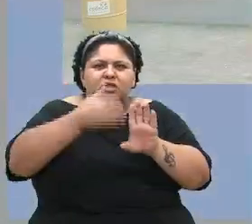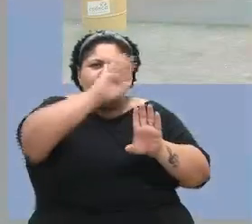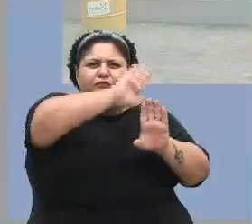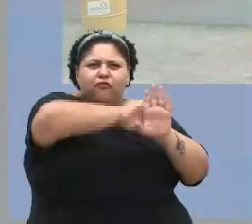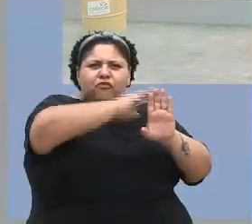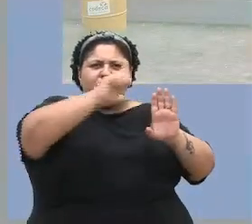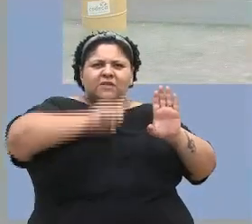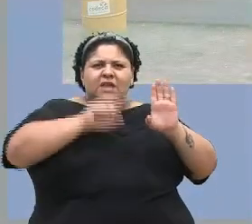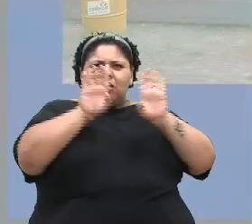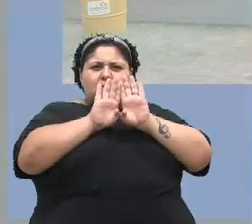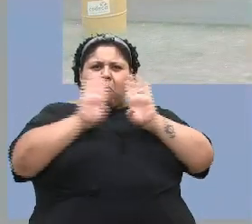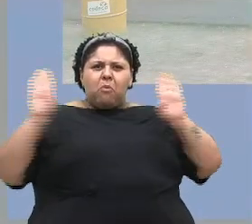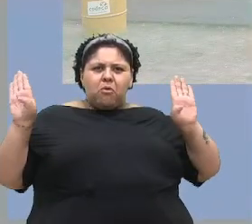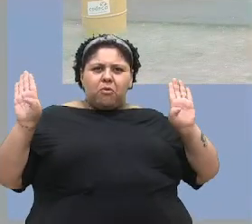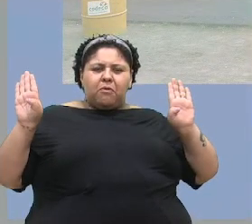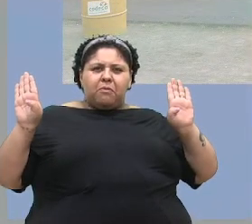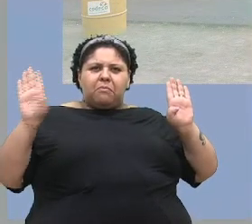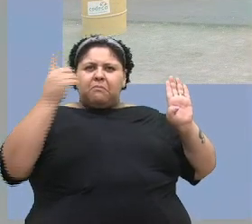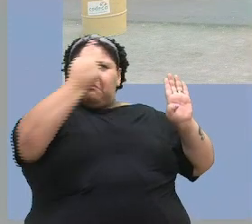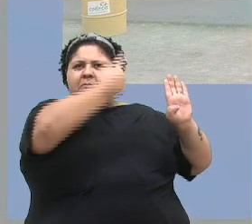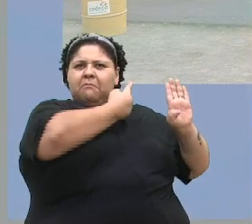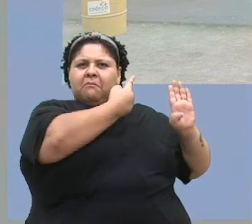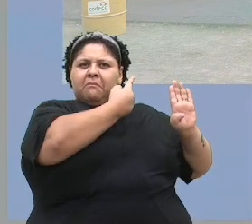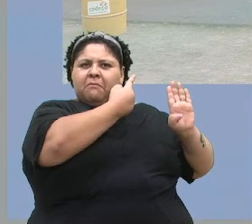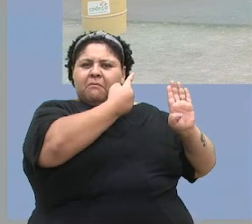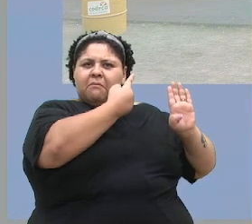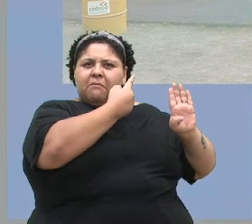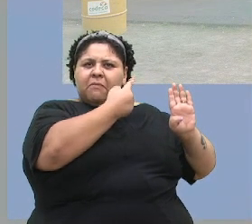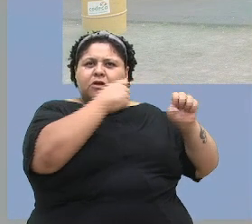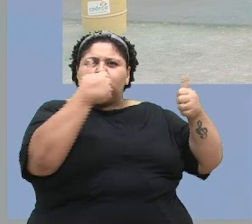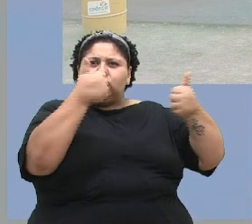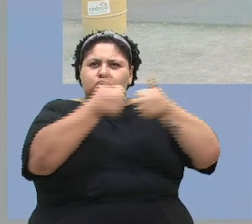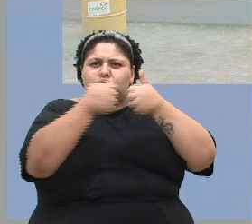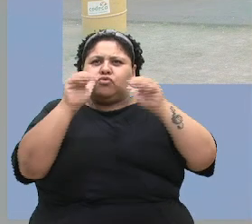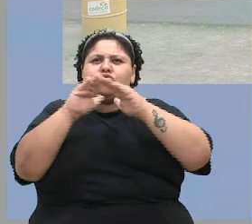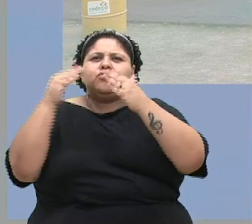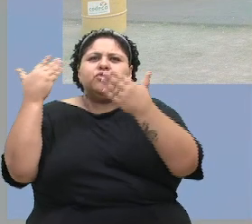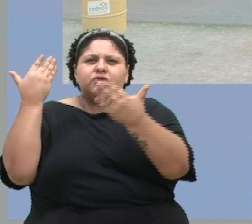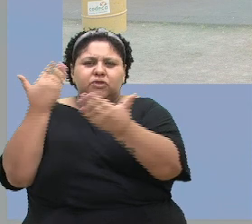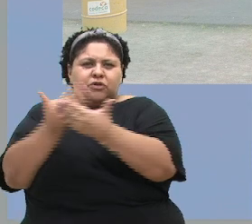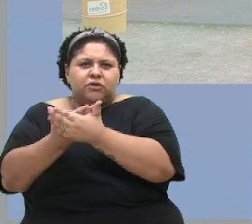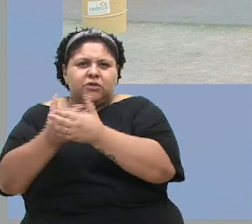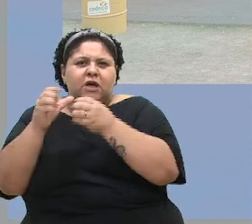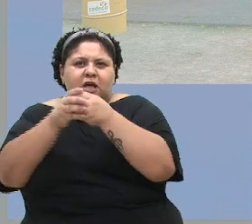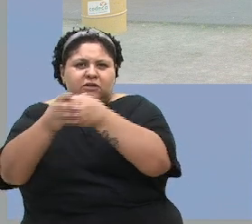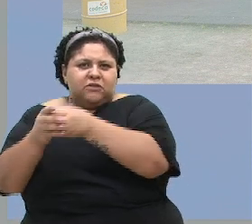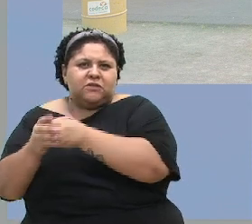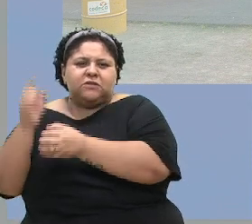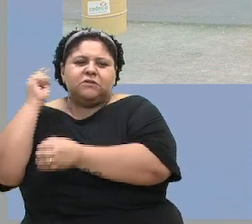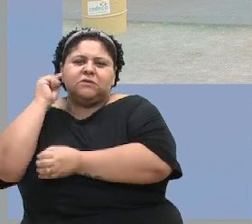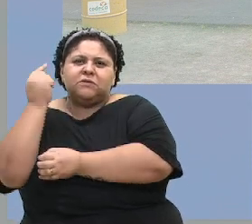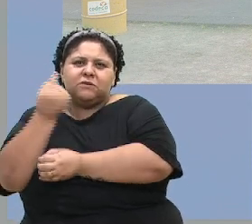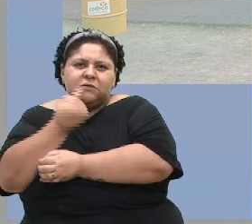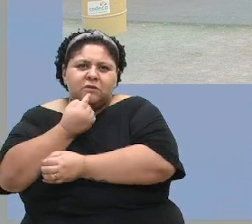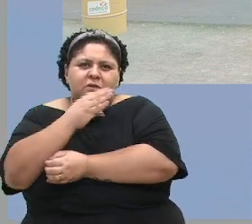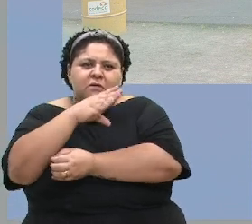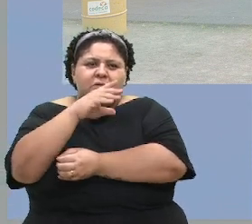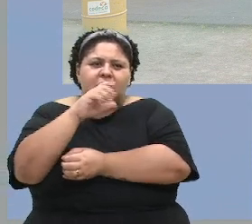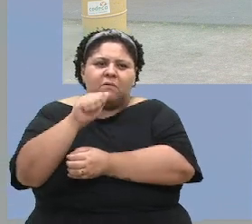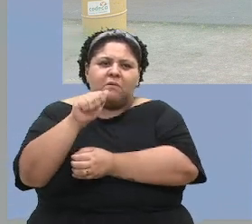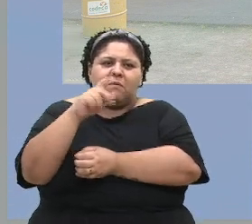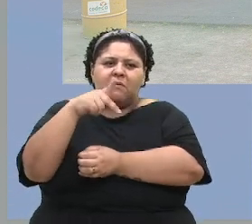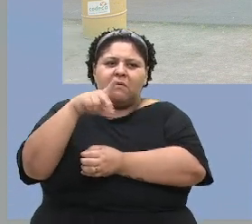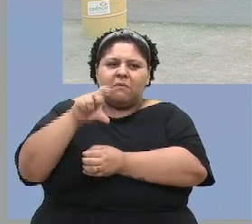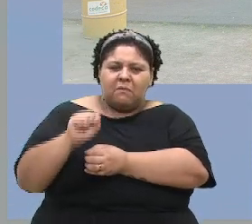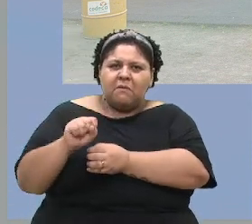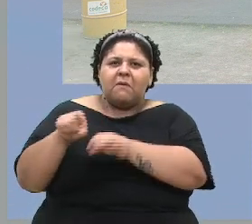muro ali, né? Logo depois tem o Colégio Emílio Meyer e também tem a Associação dos Surdos ao lado, tinha um CAPS ali, né? Tem o CAPS, que